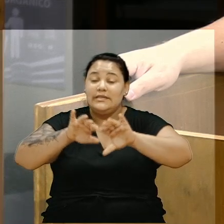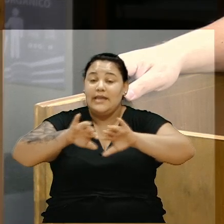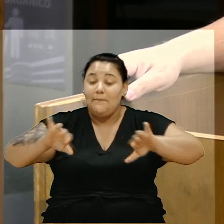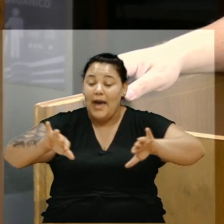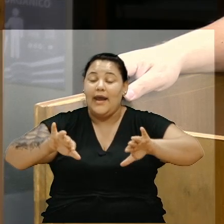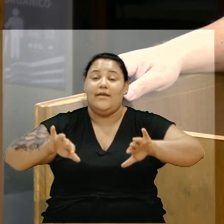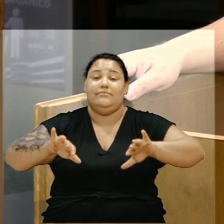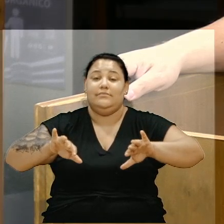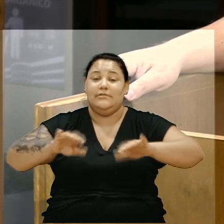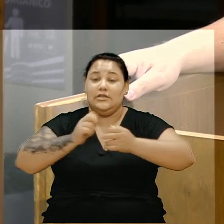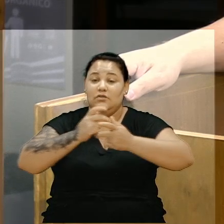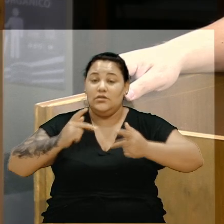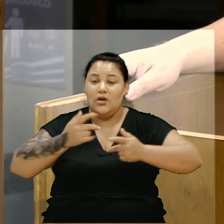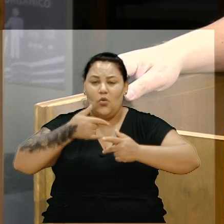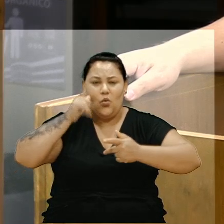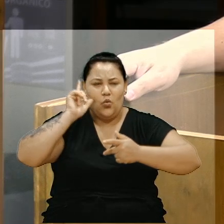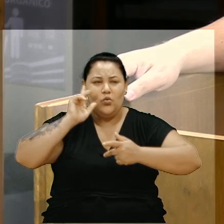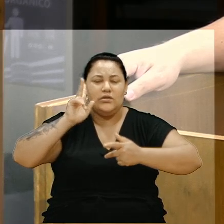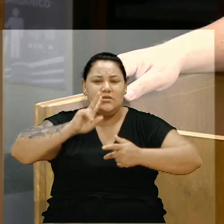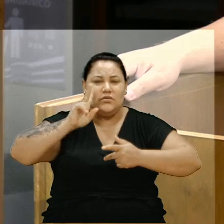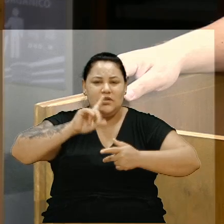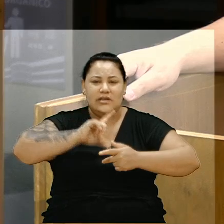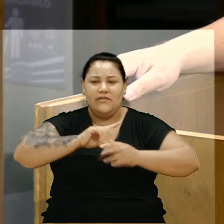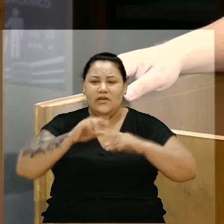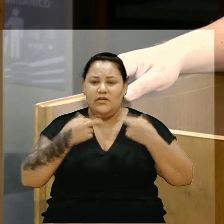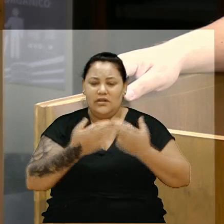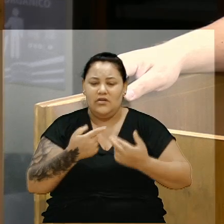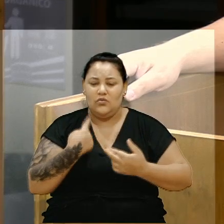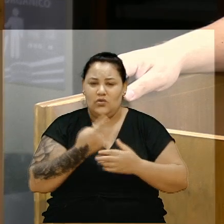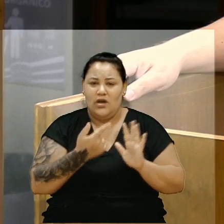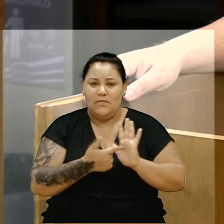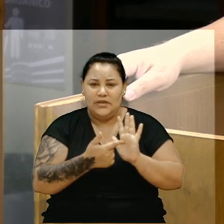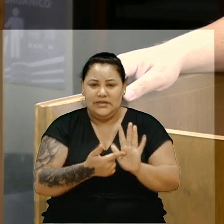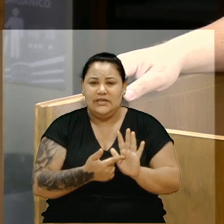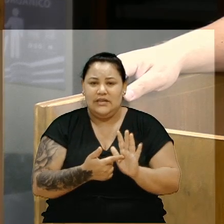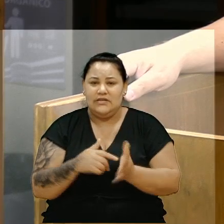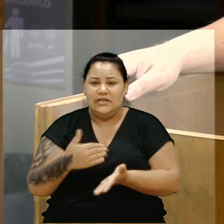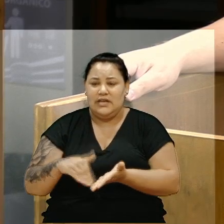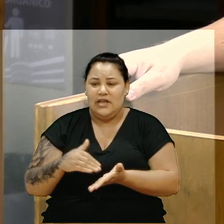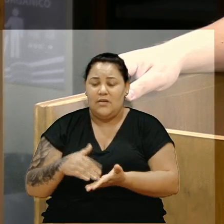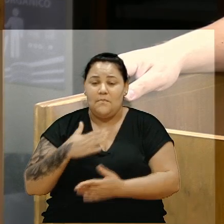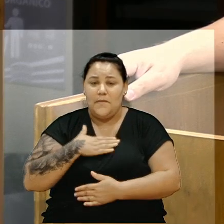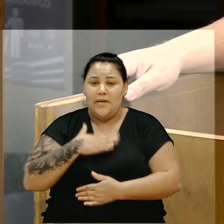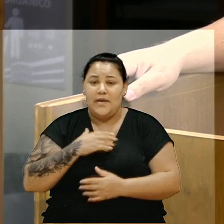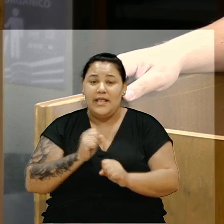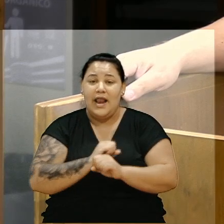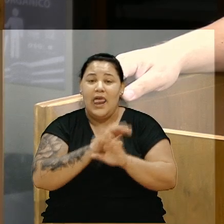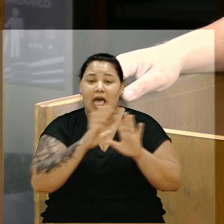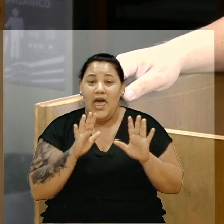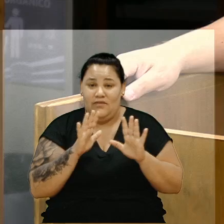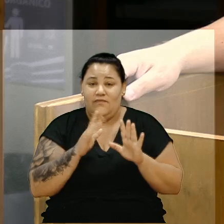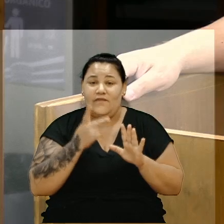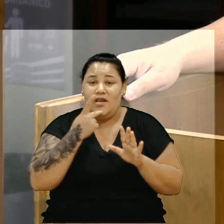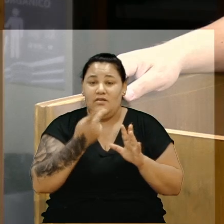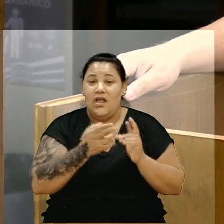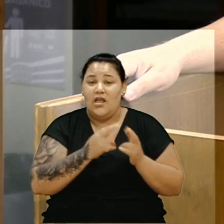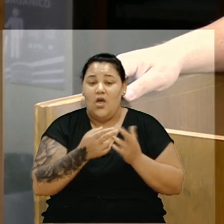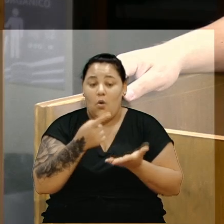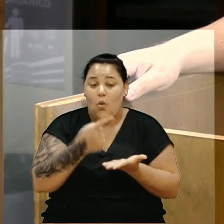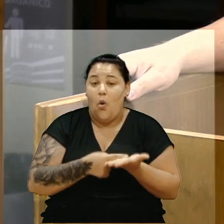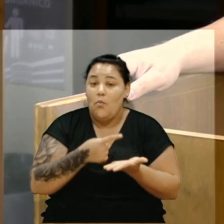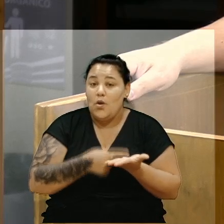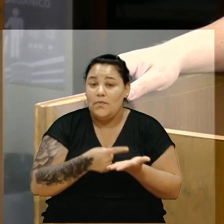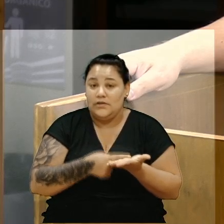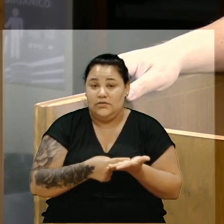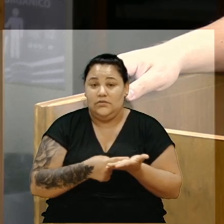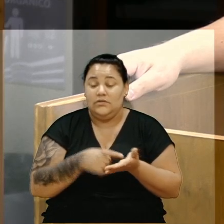na segunda-feira, ontem, nós tivemos a reunião onde fui apresentado aos secretários, e ficou muito claro quanto ao compromisso dos secretários em